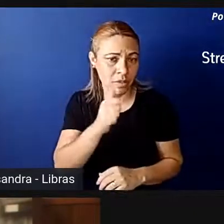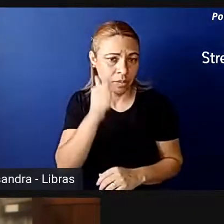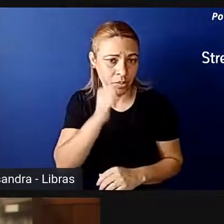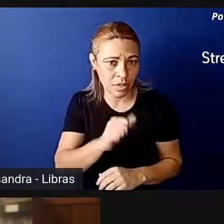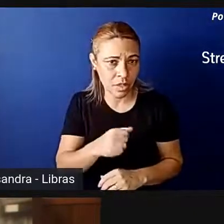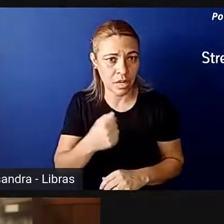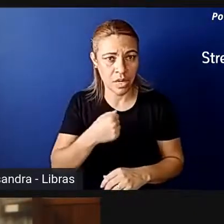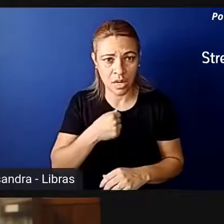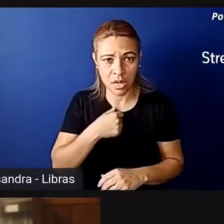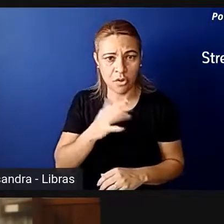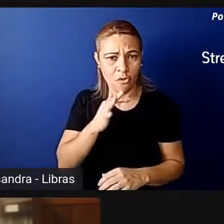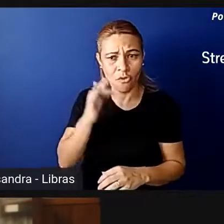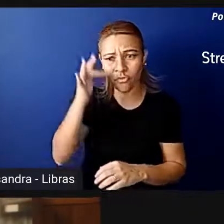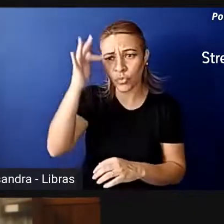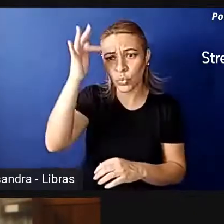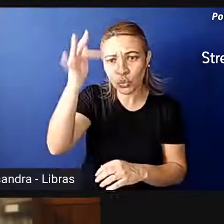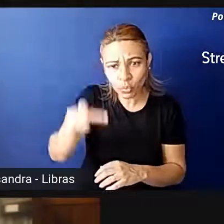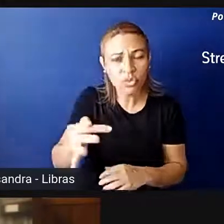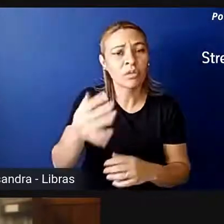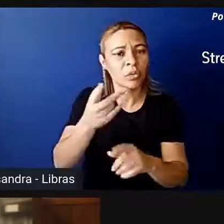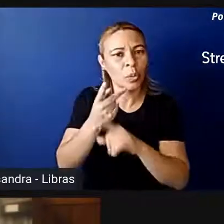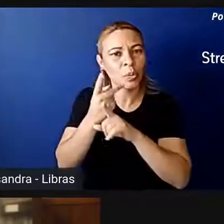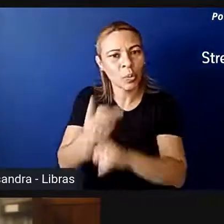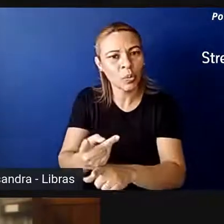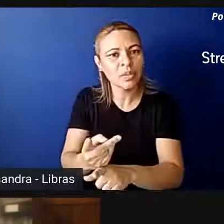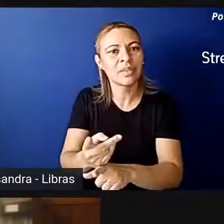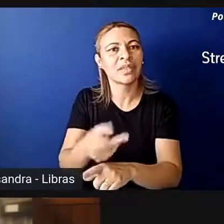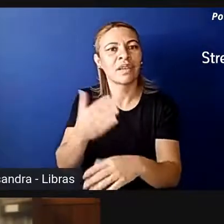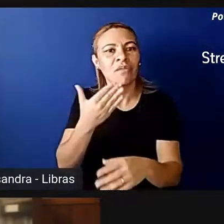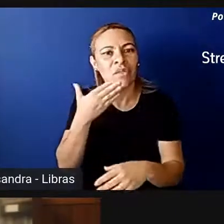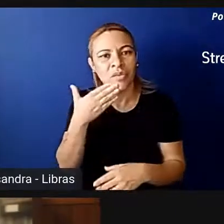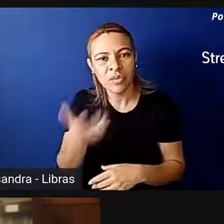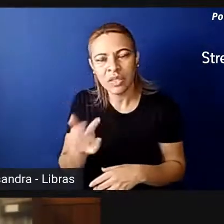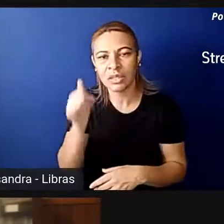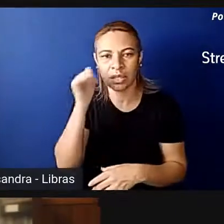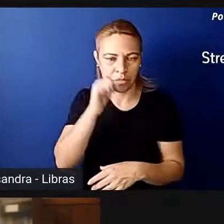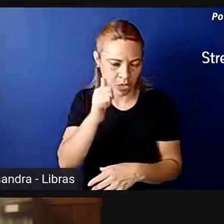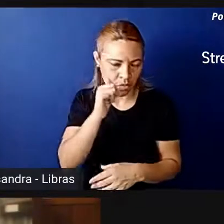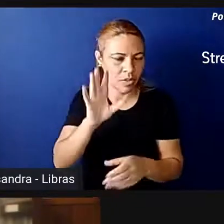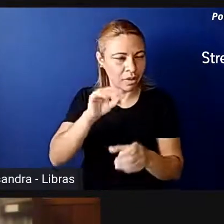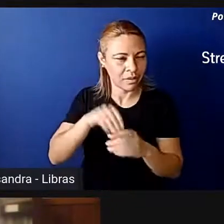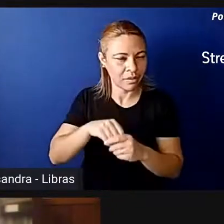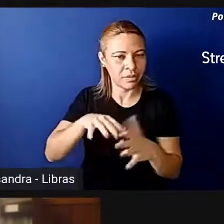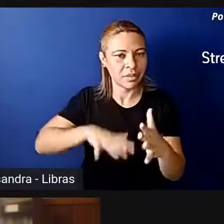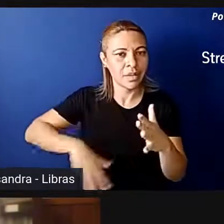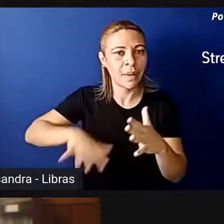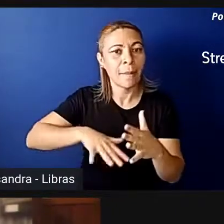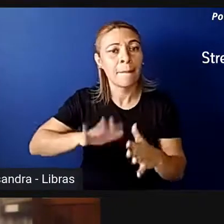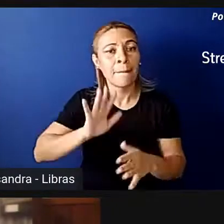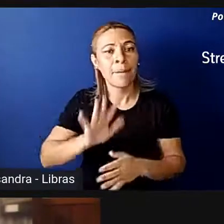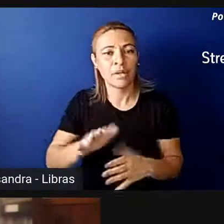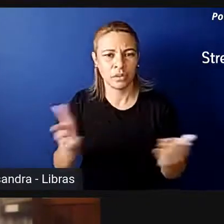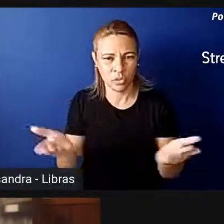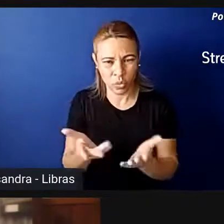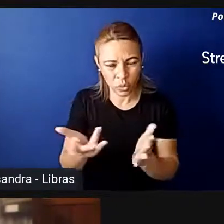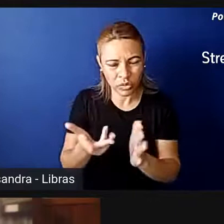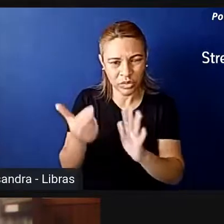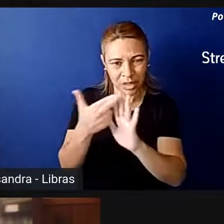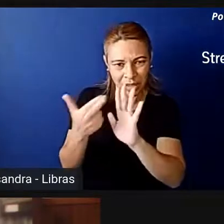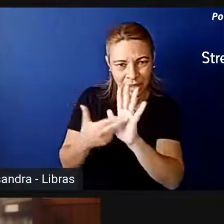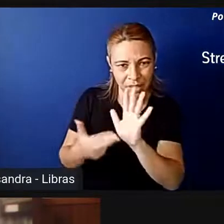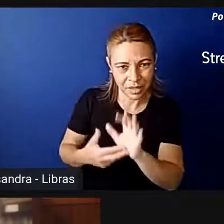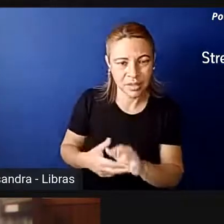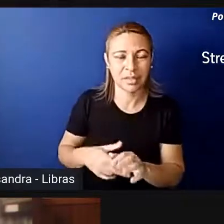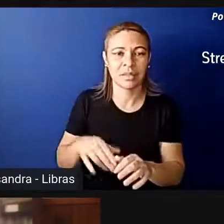futura candidata, vou procurar um partido que favorece a mulher internamente. Só que hoje, essas regras, apesar